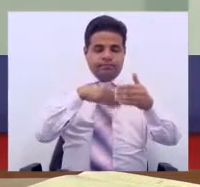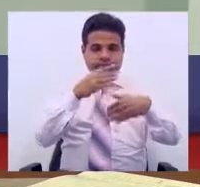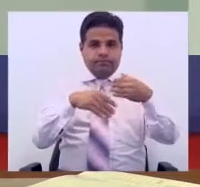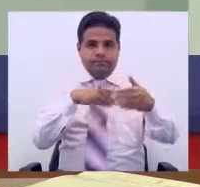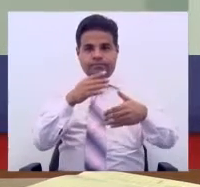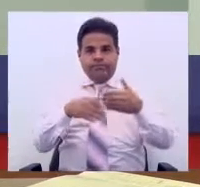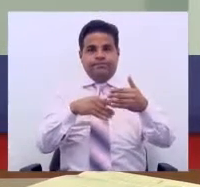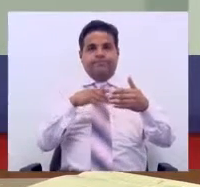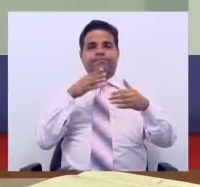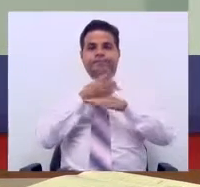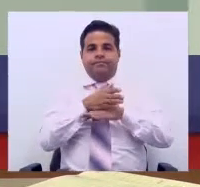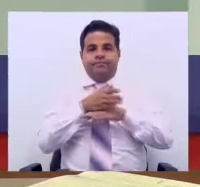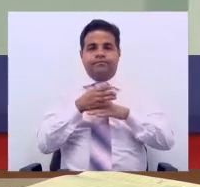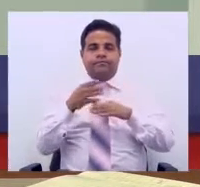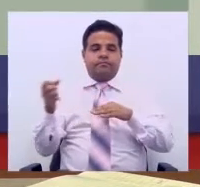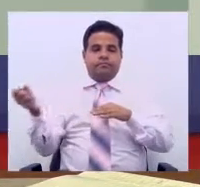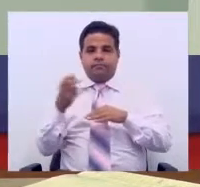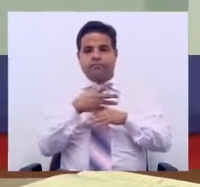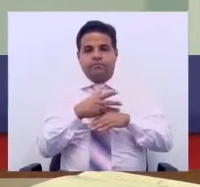de mais de